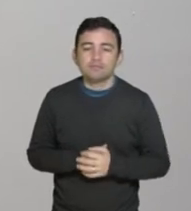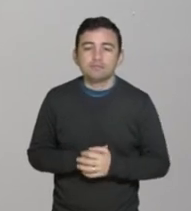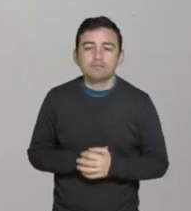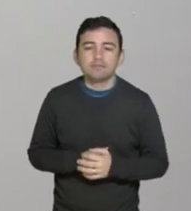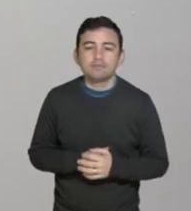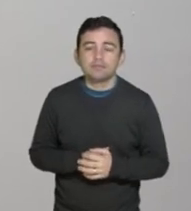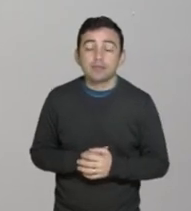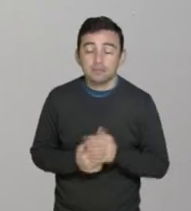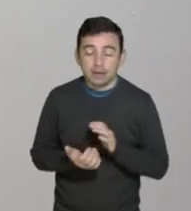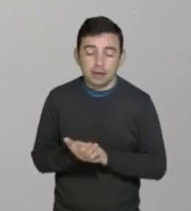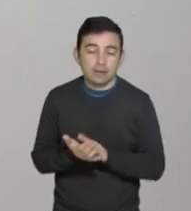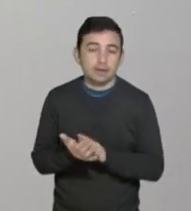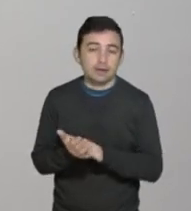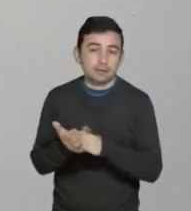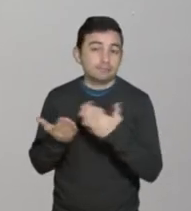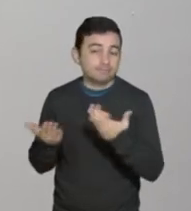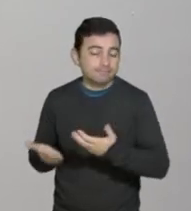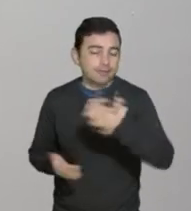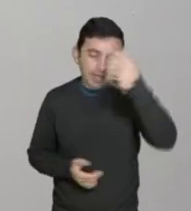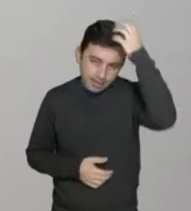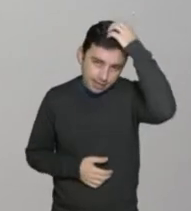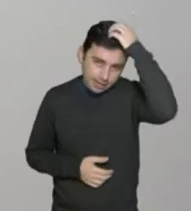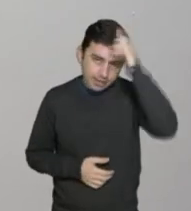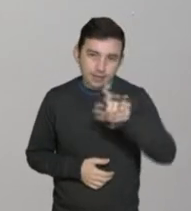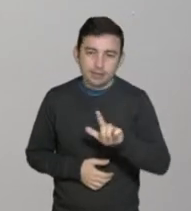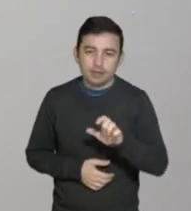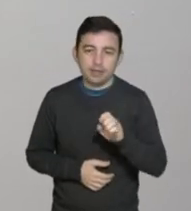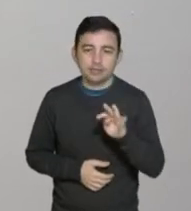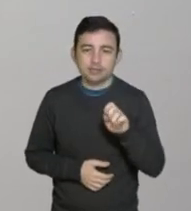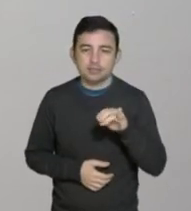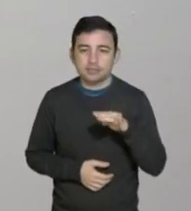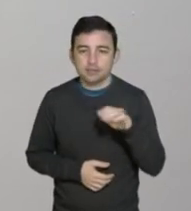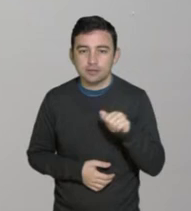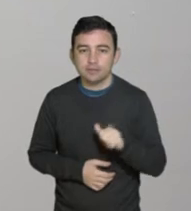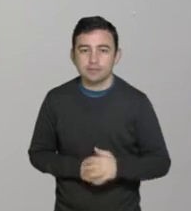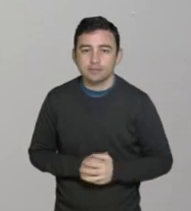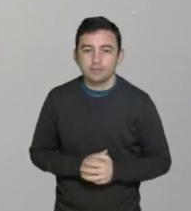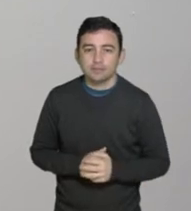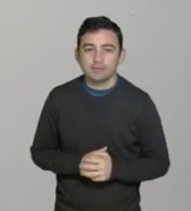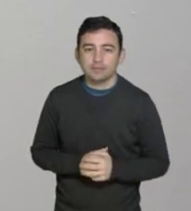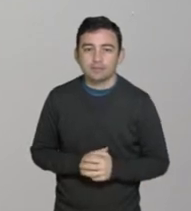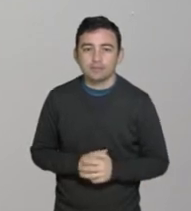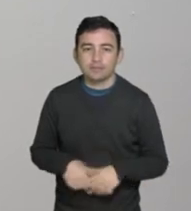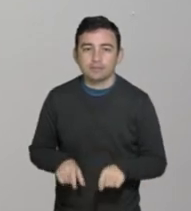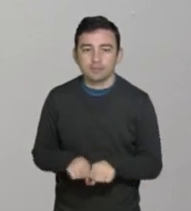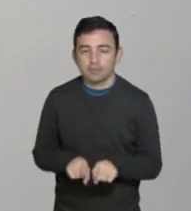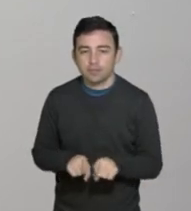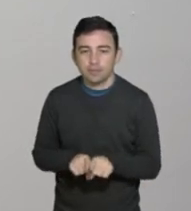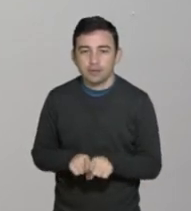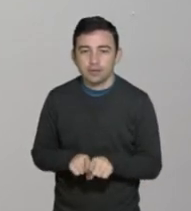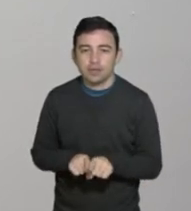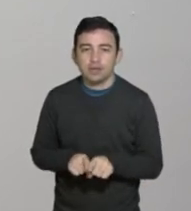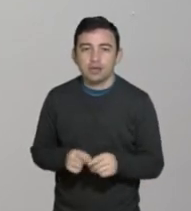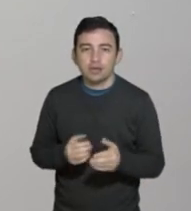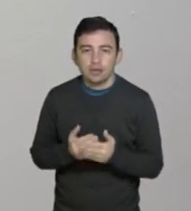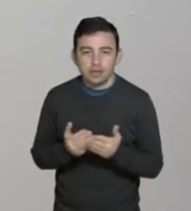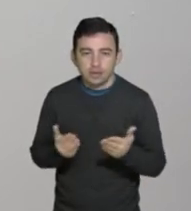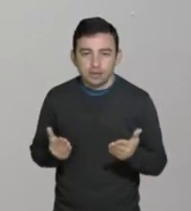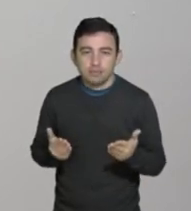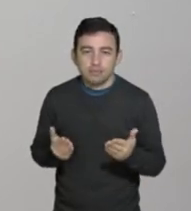pela nossa rainha Letícia Della Beneta, né, lá de cima da areia, que chama,